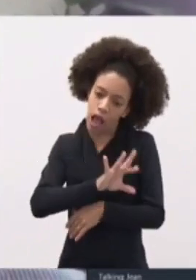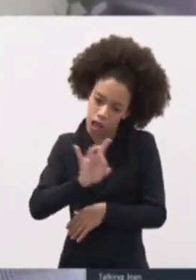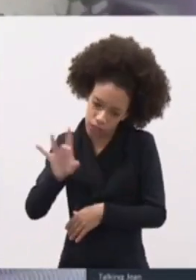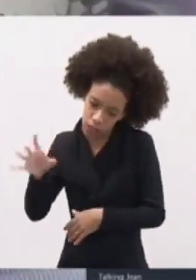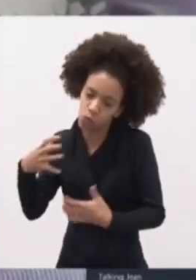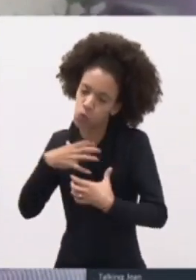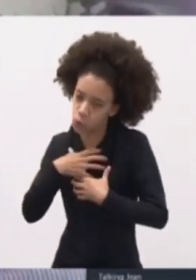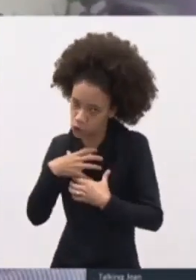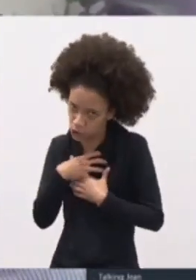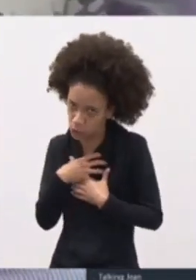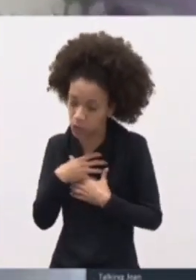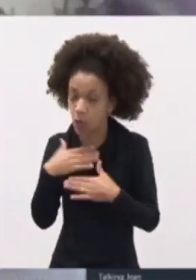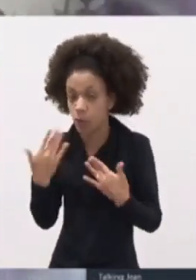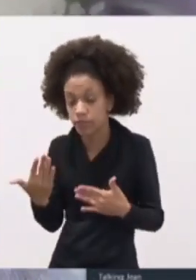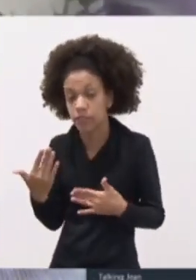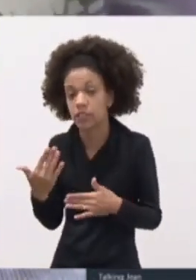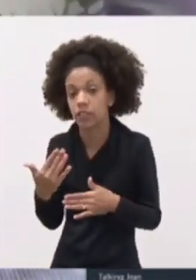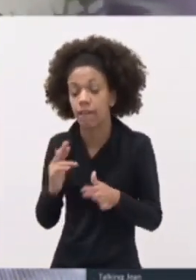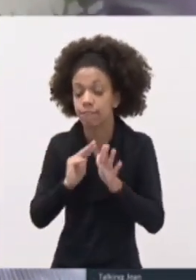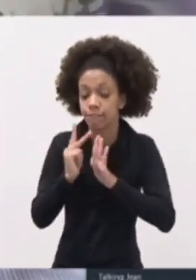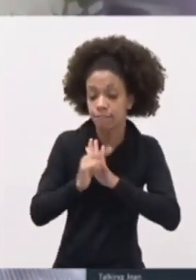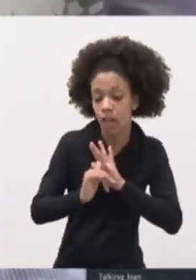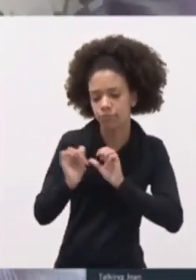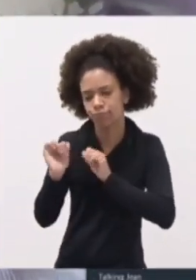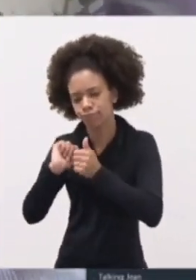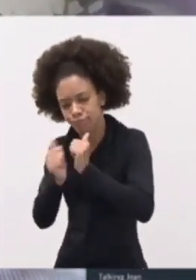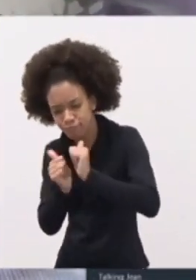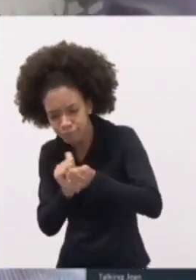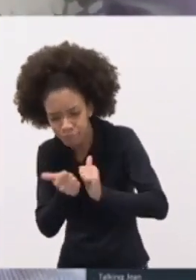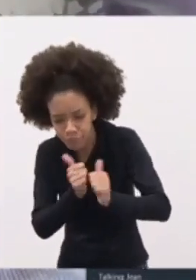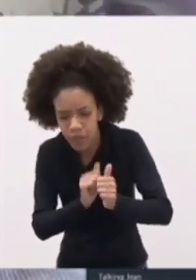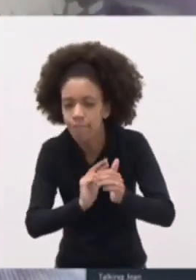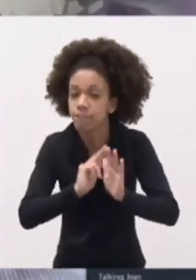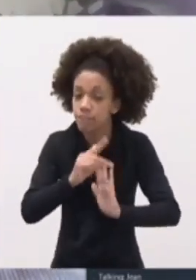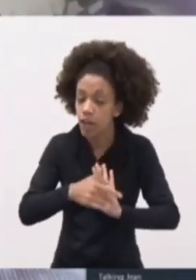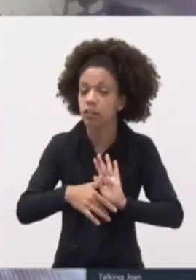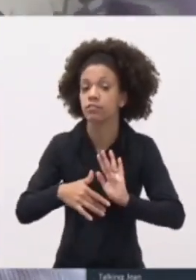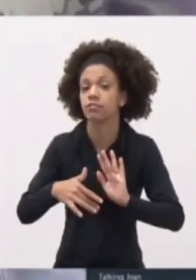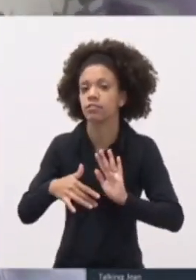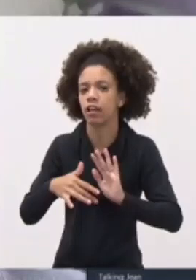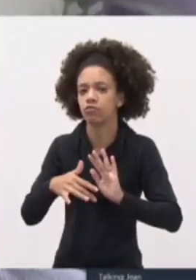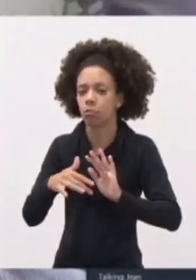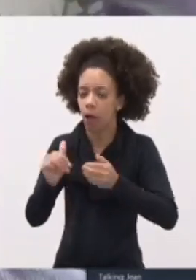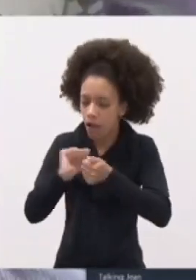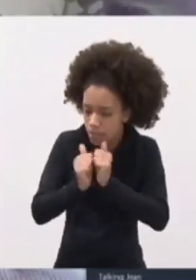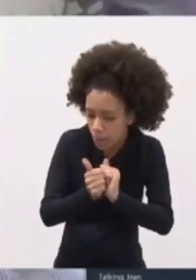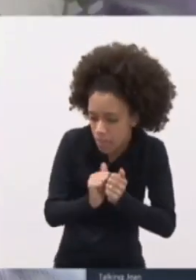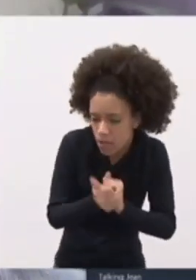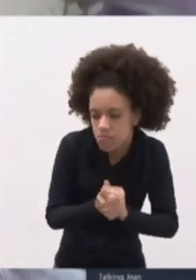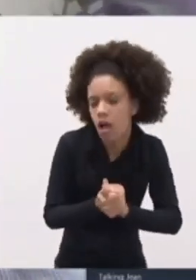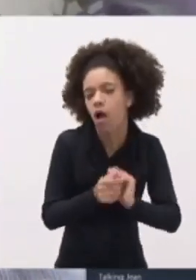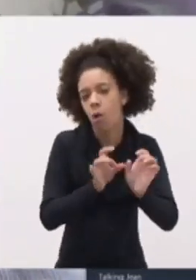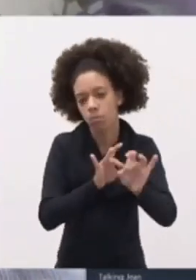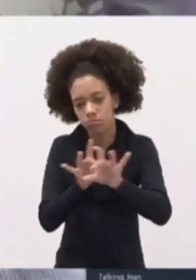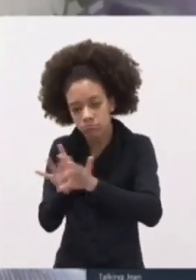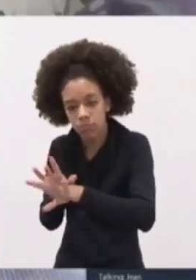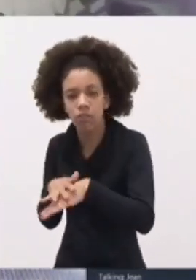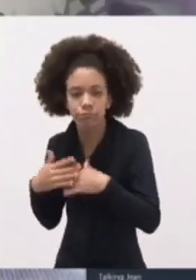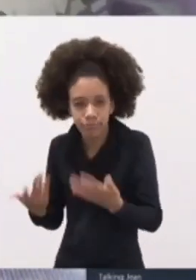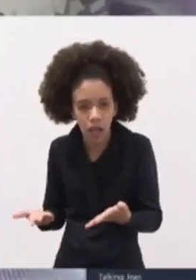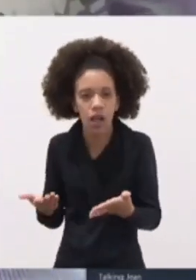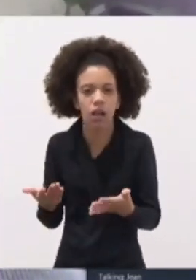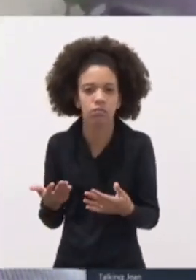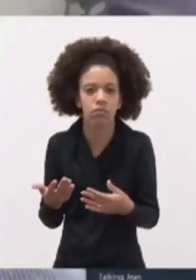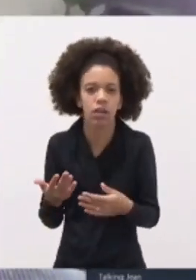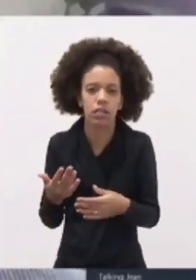Então, quanto mais você variar esses tipos de ferramentas, esses tipos de dispositivos, né?